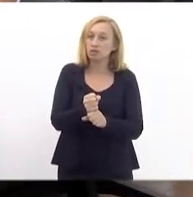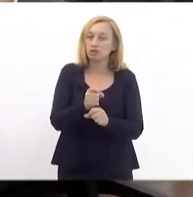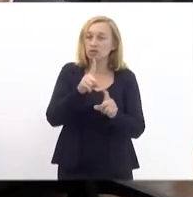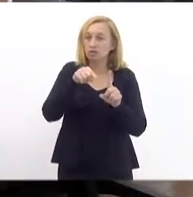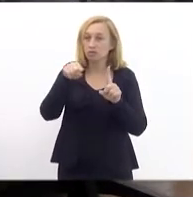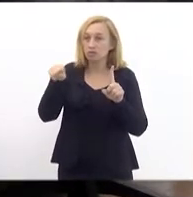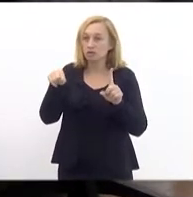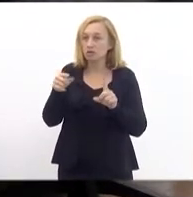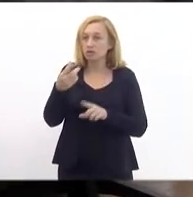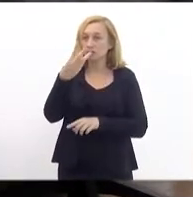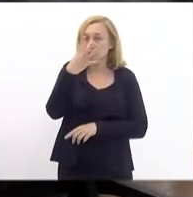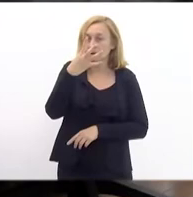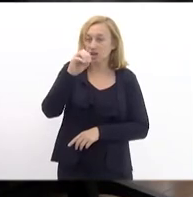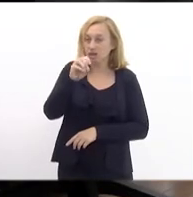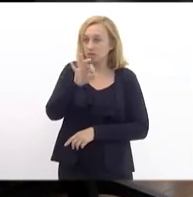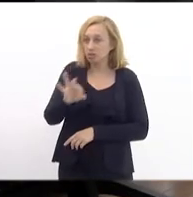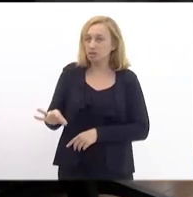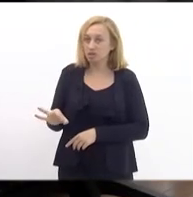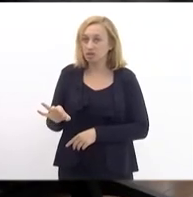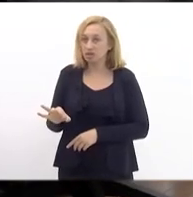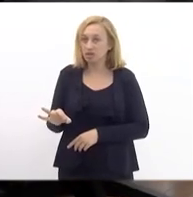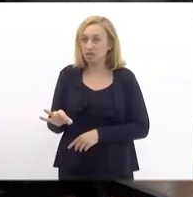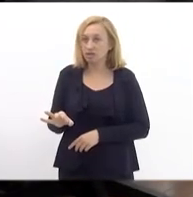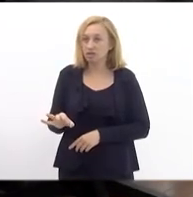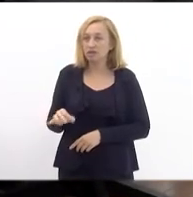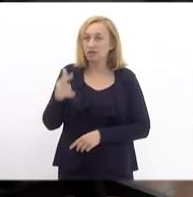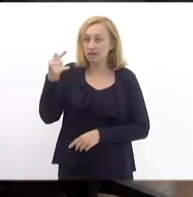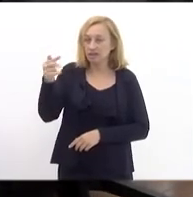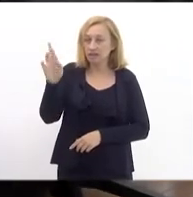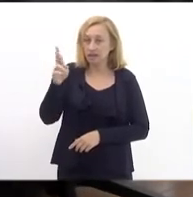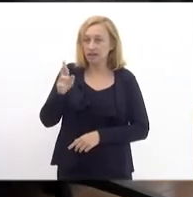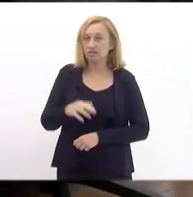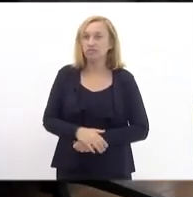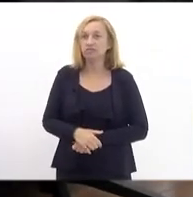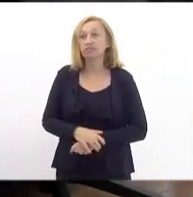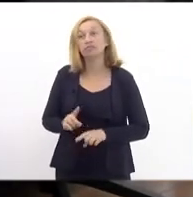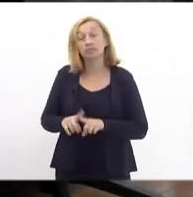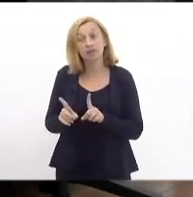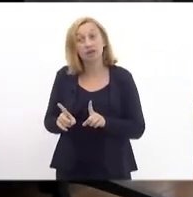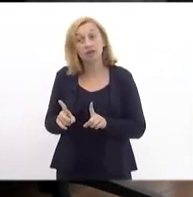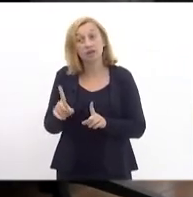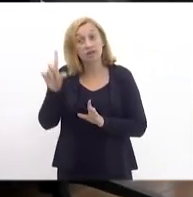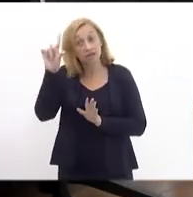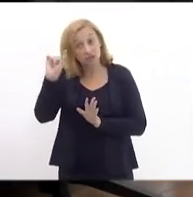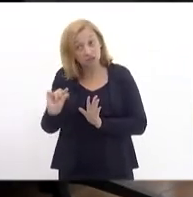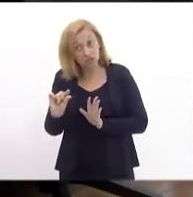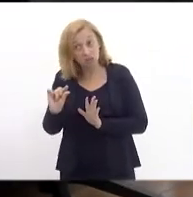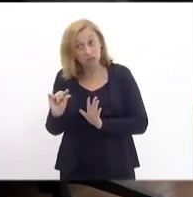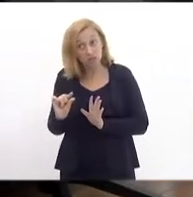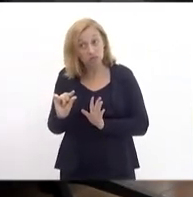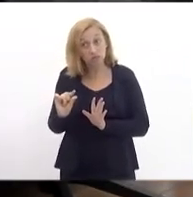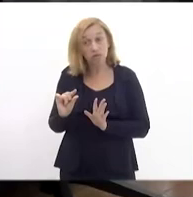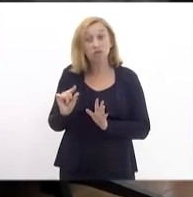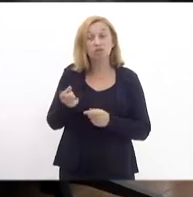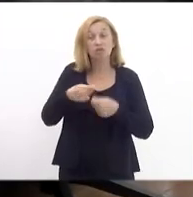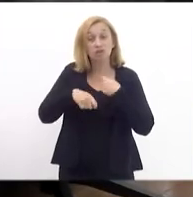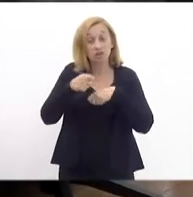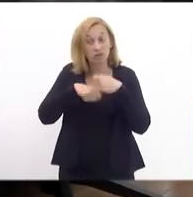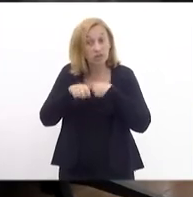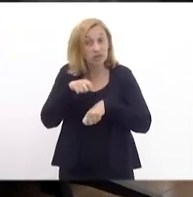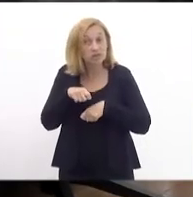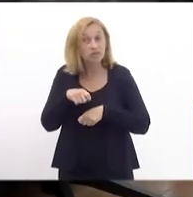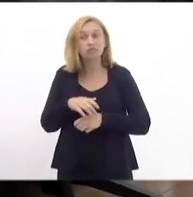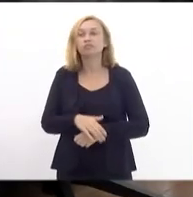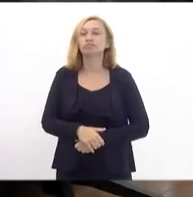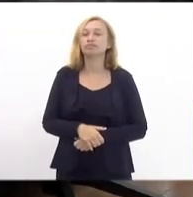40% mesmo, né? Daria R$ 7,00. Mas vai ser um valor menor, daí essas negociações. É